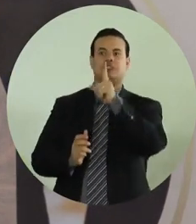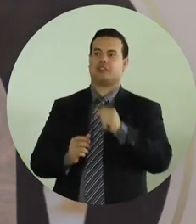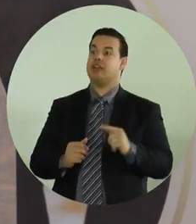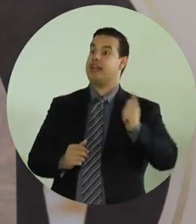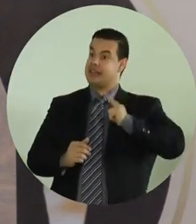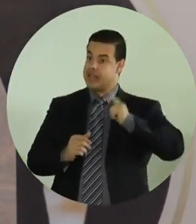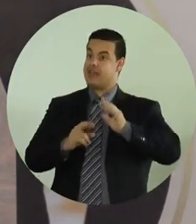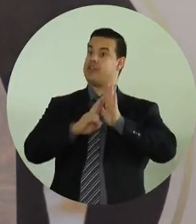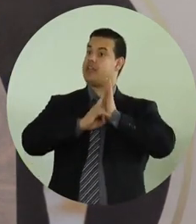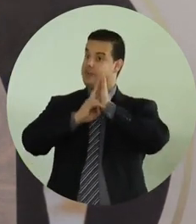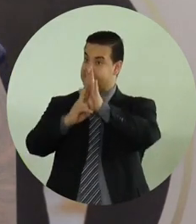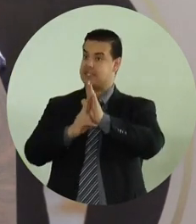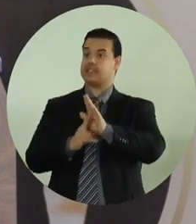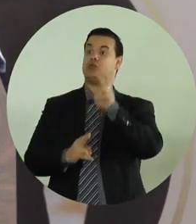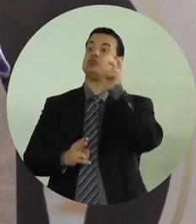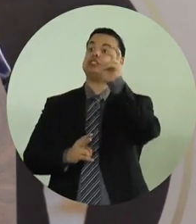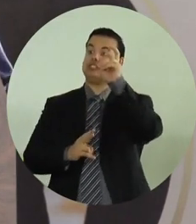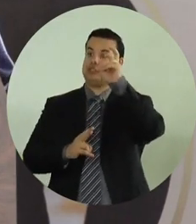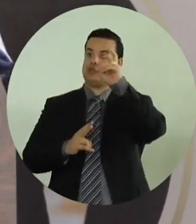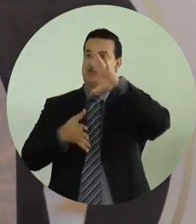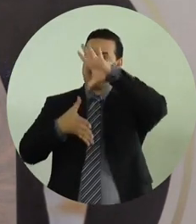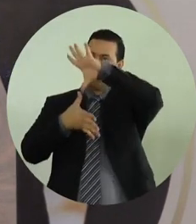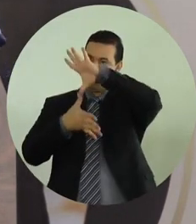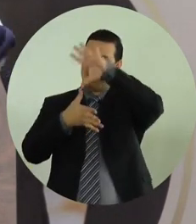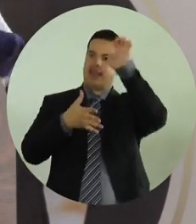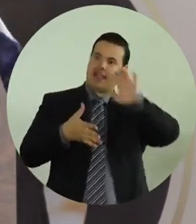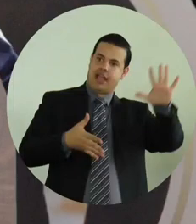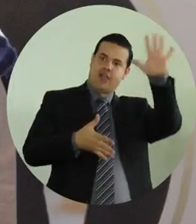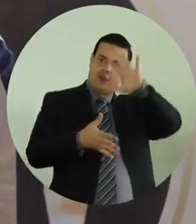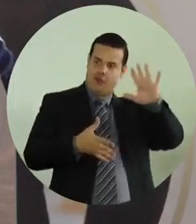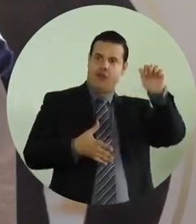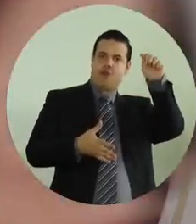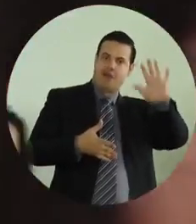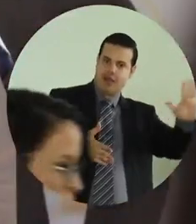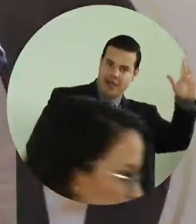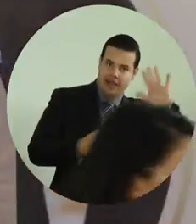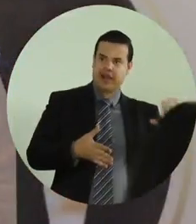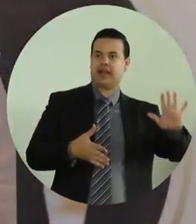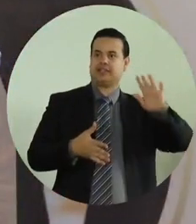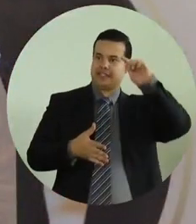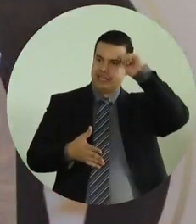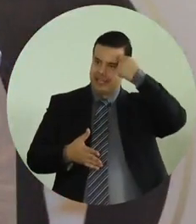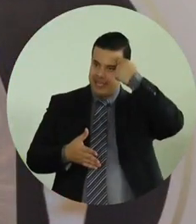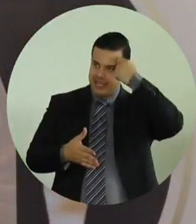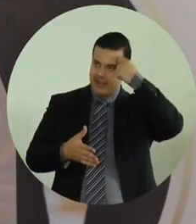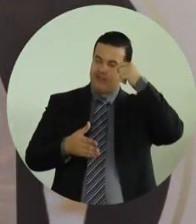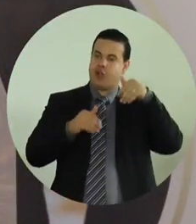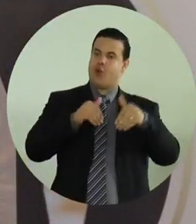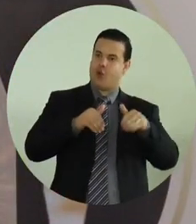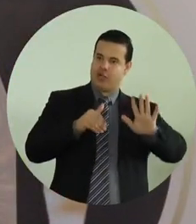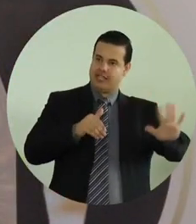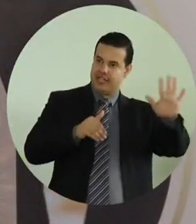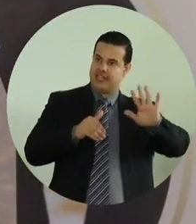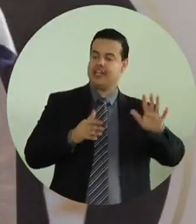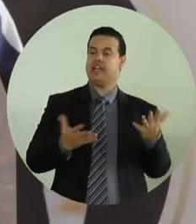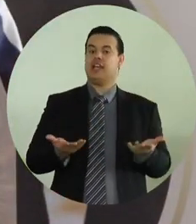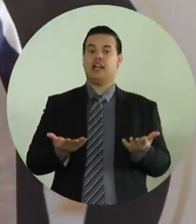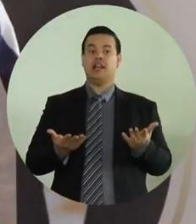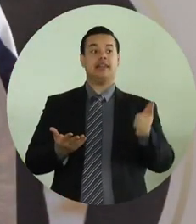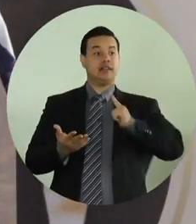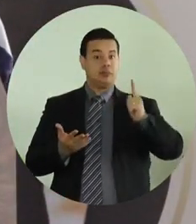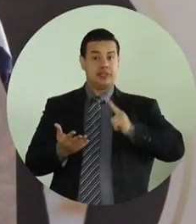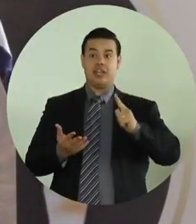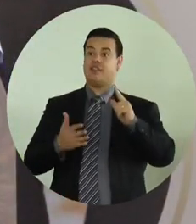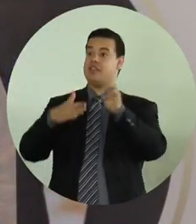continentes. Empresas de grande porte, empresas de médio porte. E todas foram, e é isso o mérito das pessoas